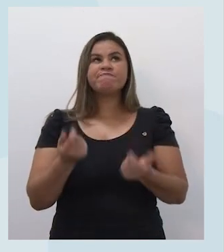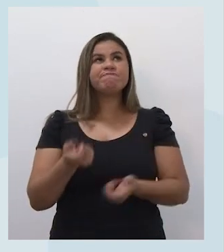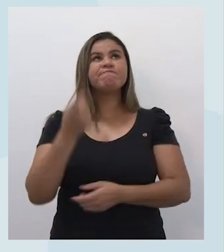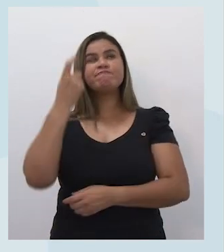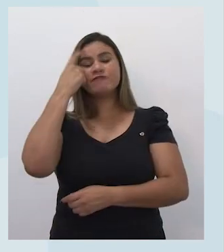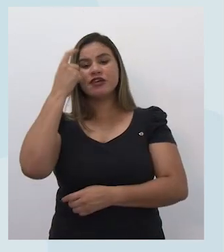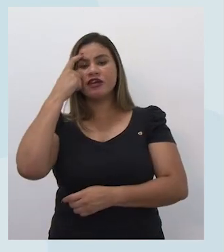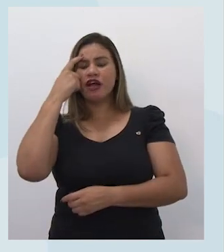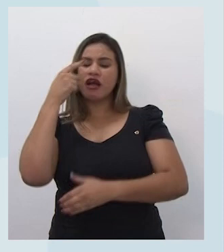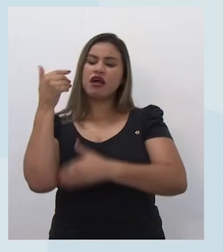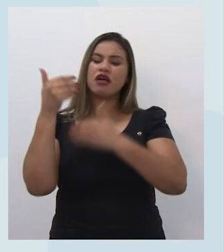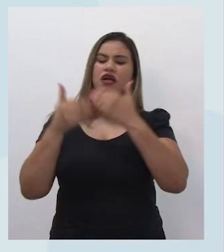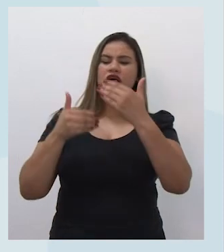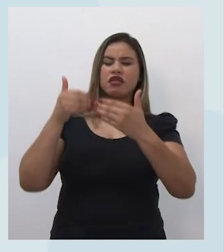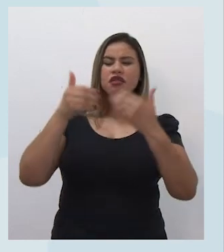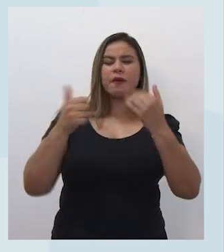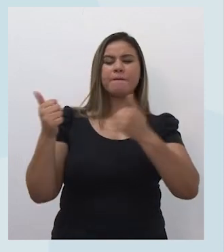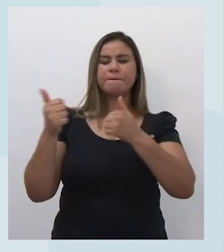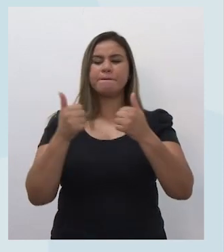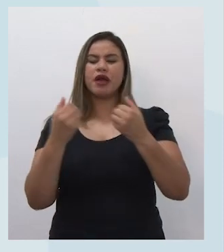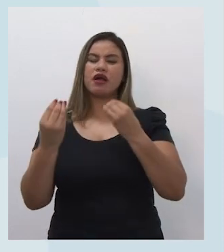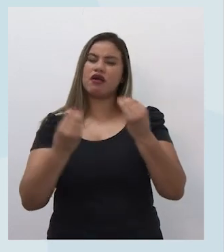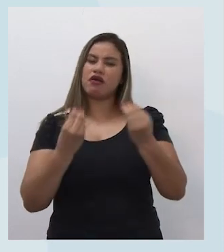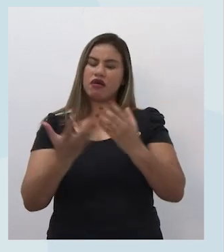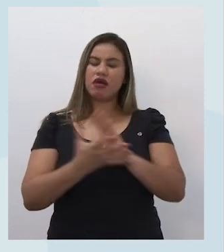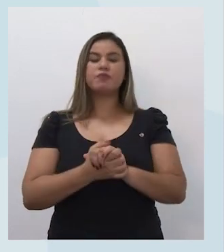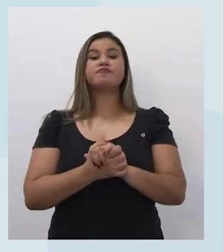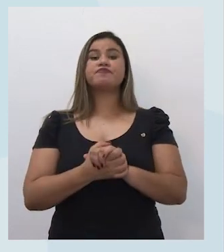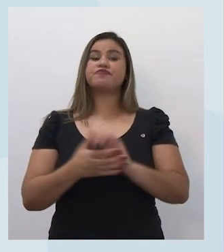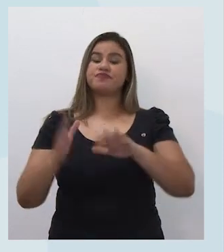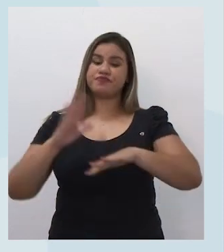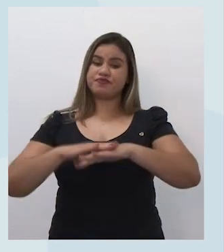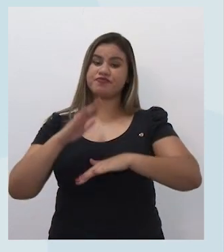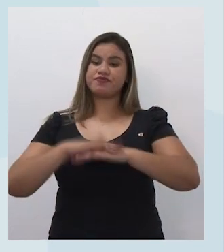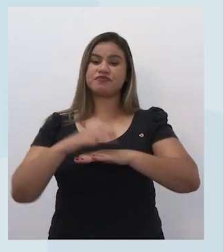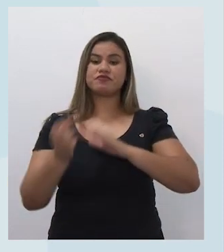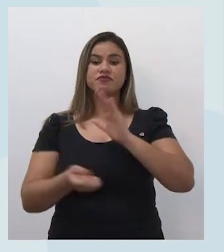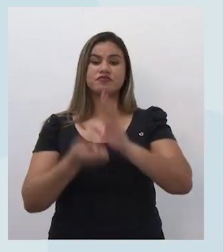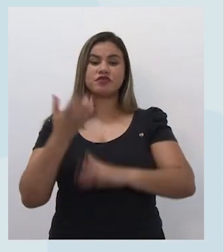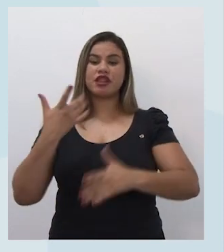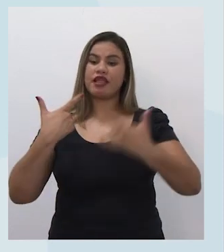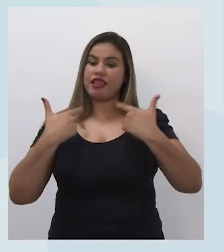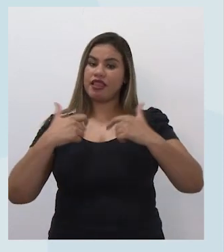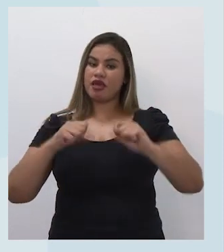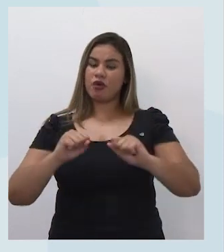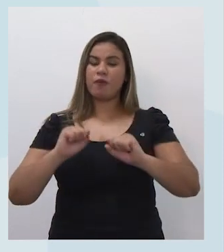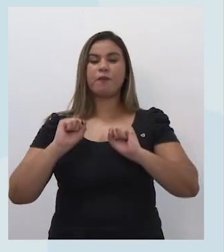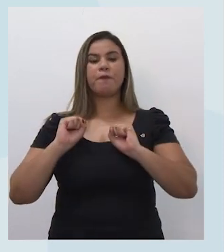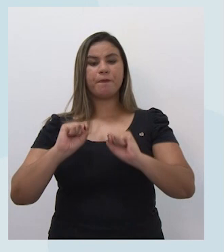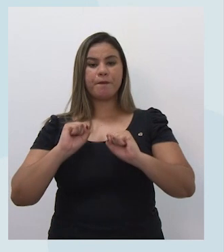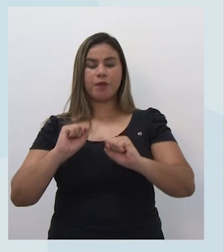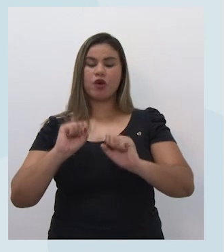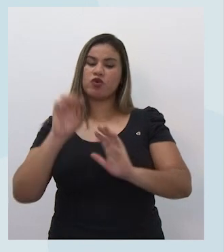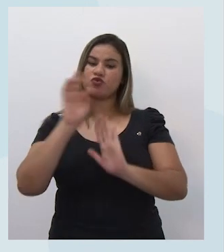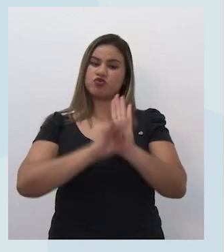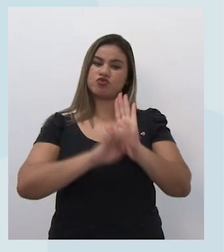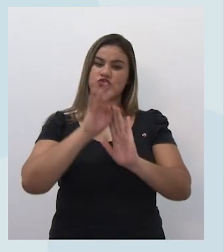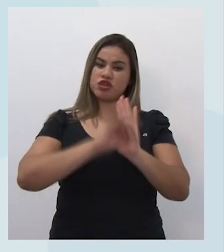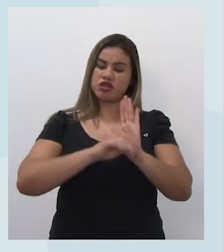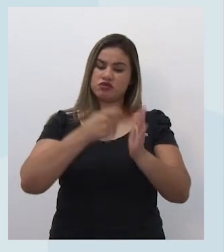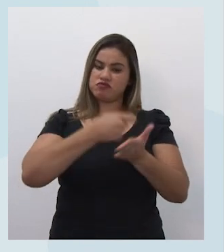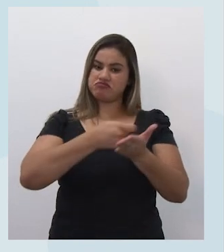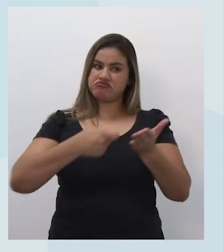está desenvolvendo, né? Então, nessa elaboração, as opções de linguagens, elas podem ir além do texto escrito,